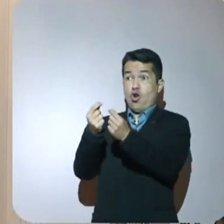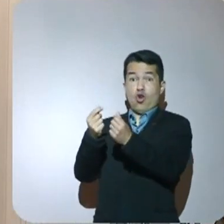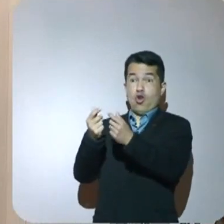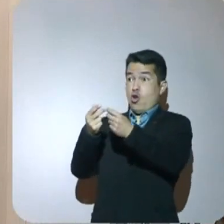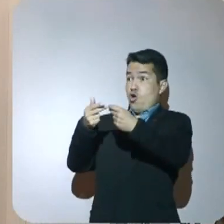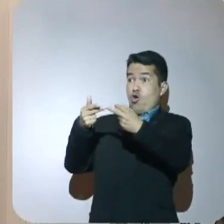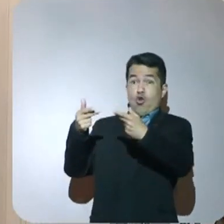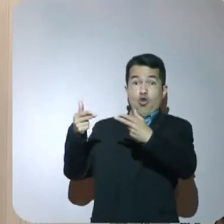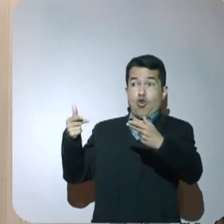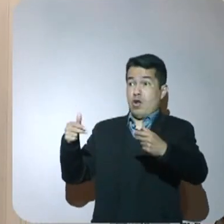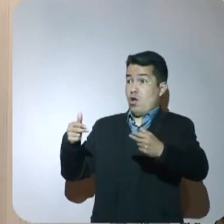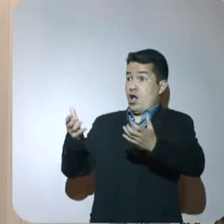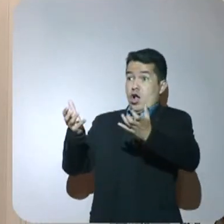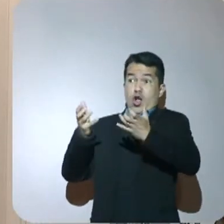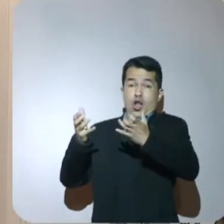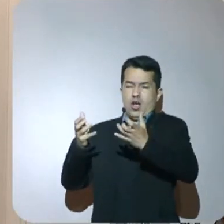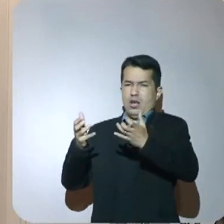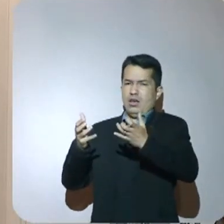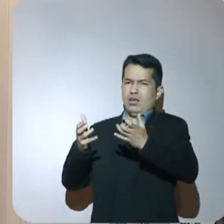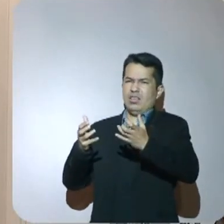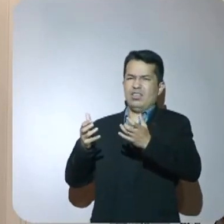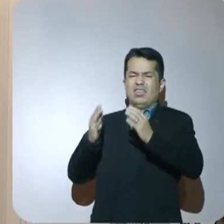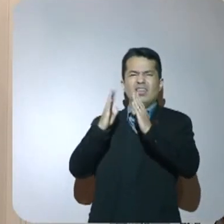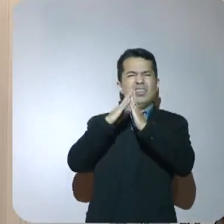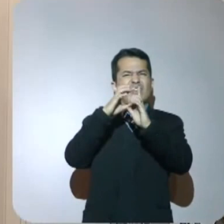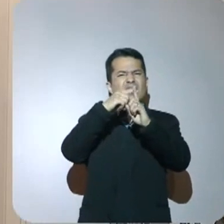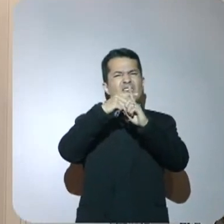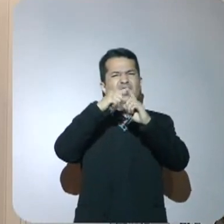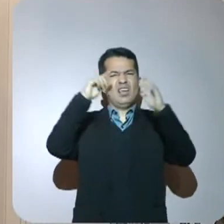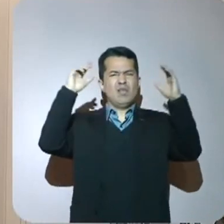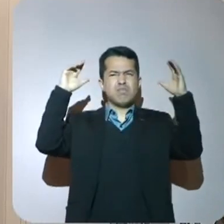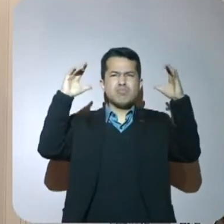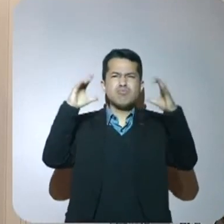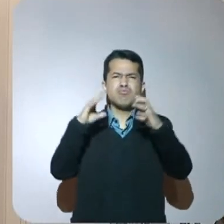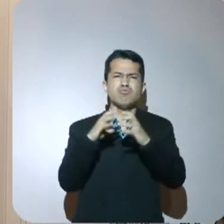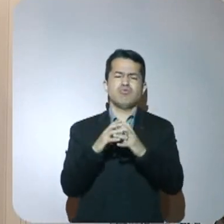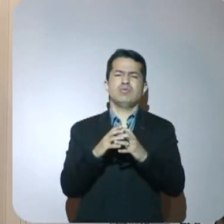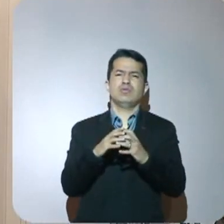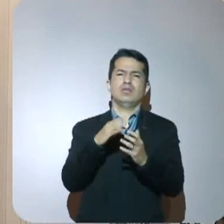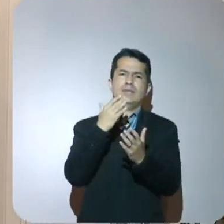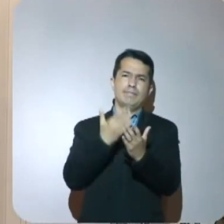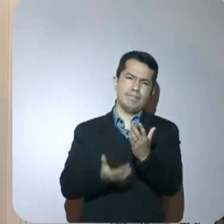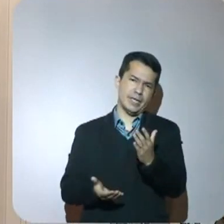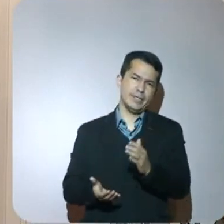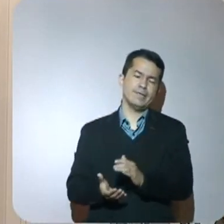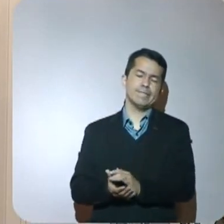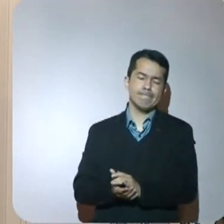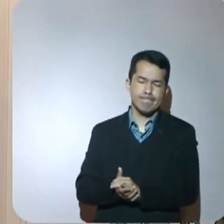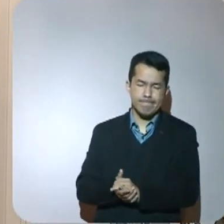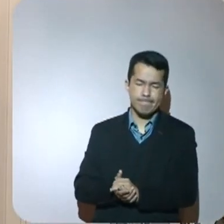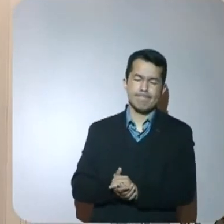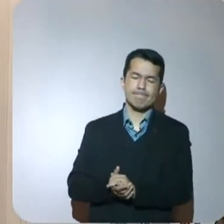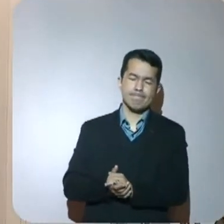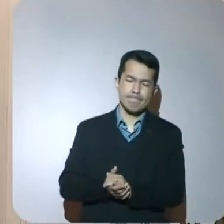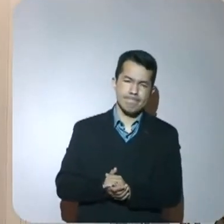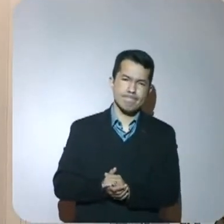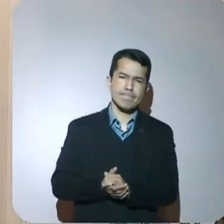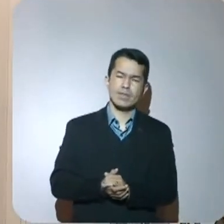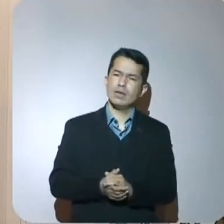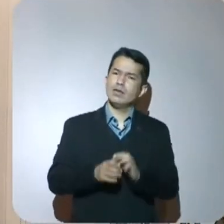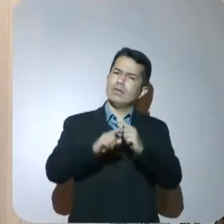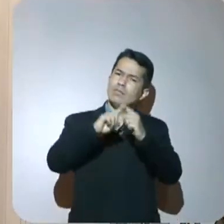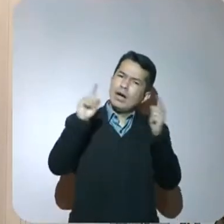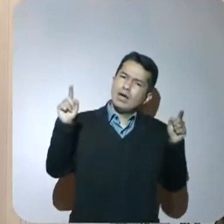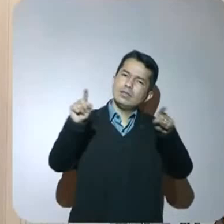então a igreja se perde. É interessante porque em alguns momentos da história a cultura